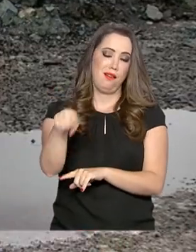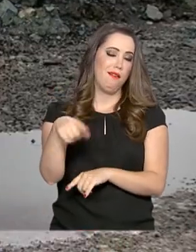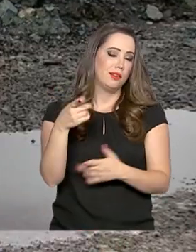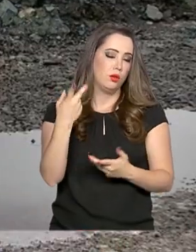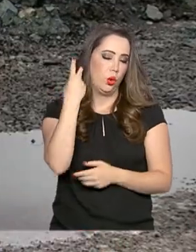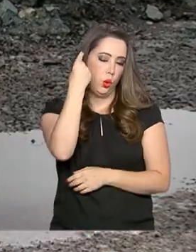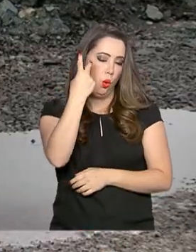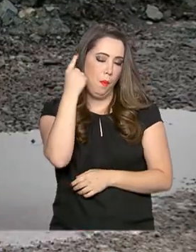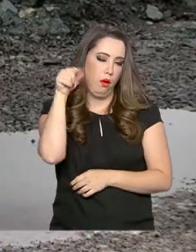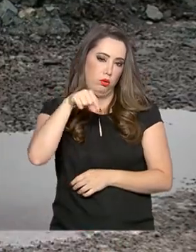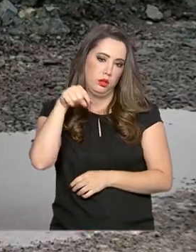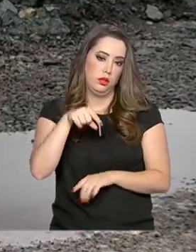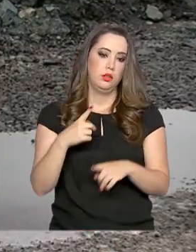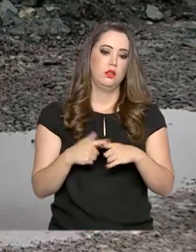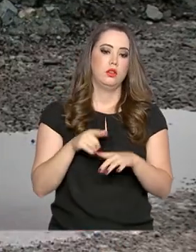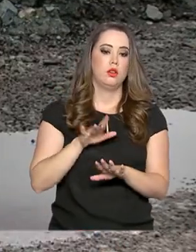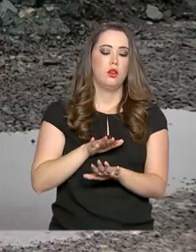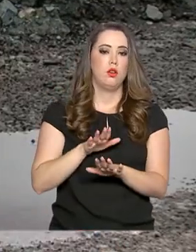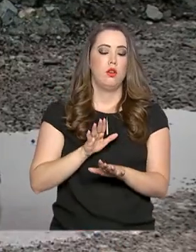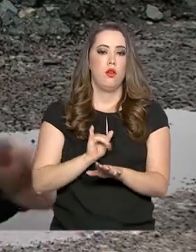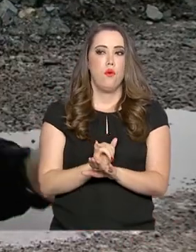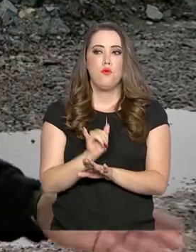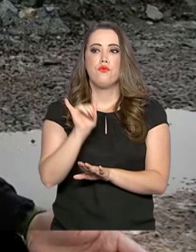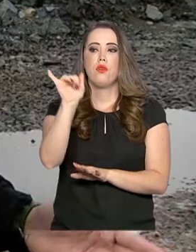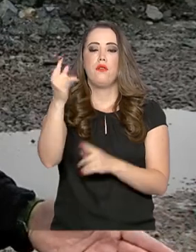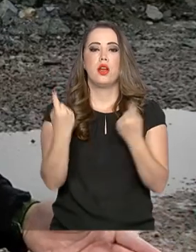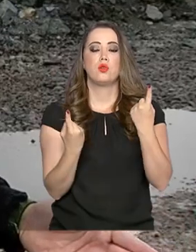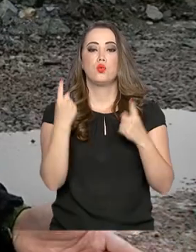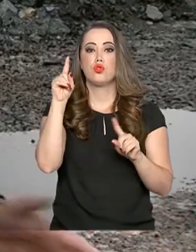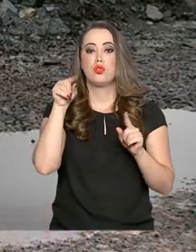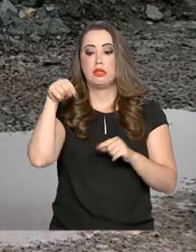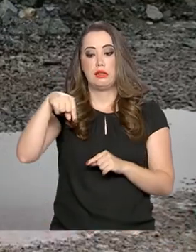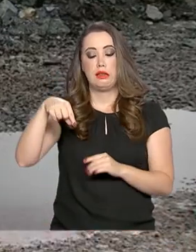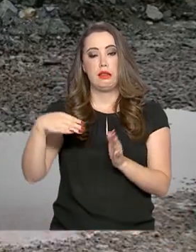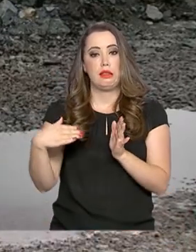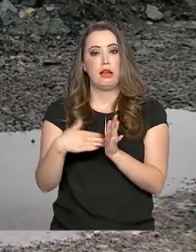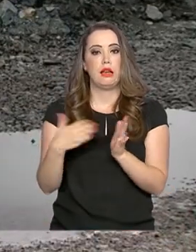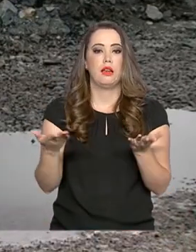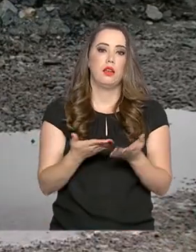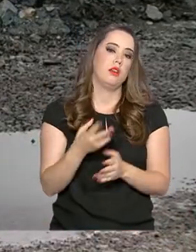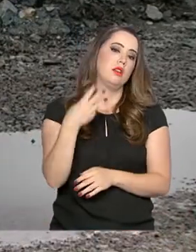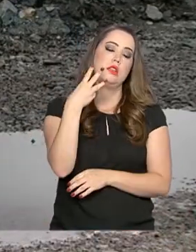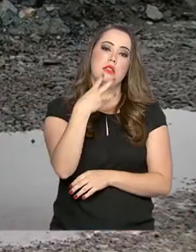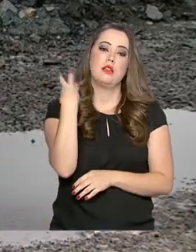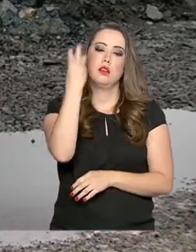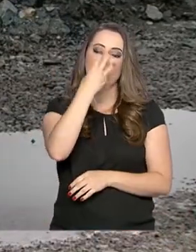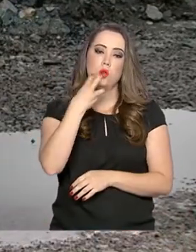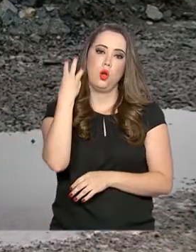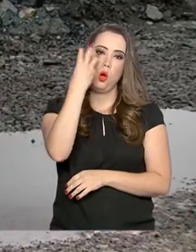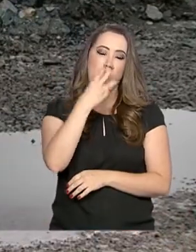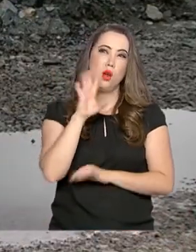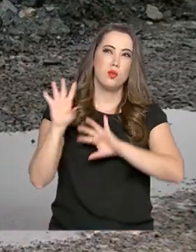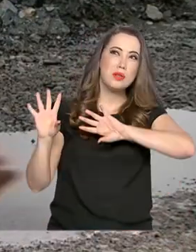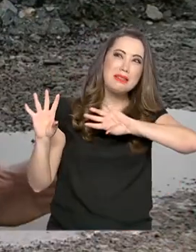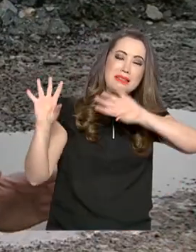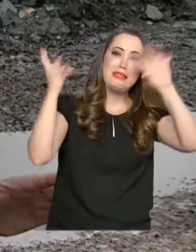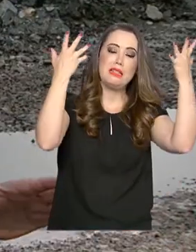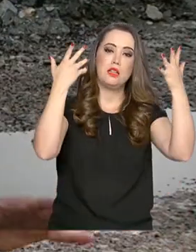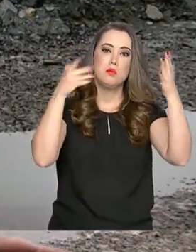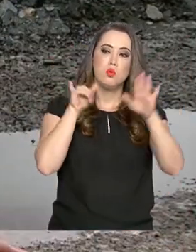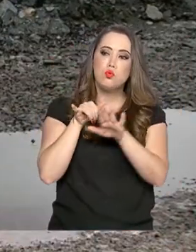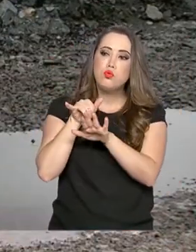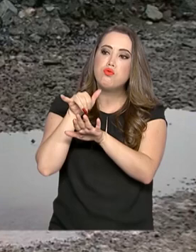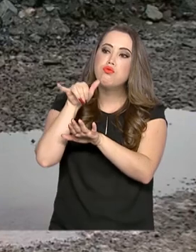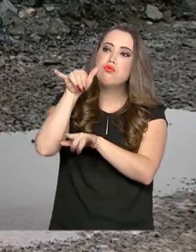comum aqui na Antártica. A viagem entre o Chile e a base de freio aqui na Antártica tem a duração de 3 horas e as condições climáticas nessa